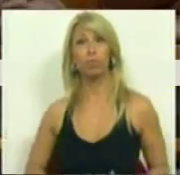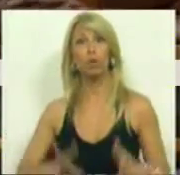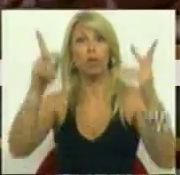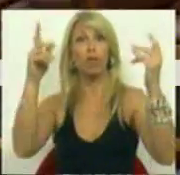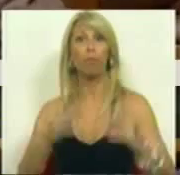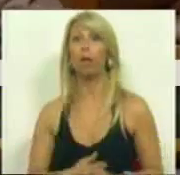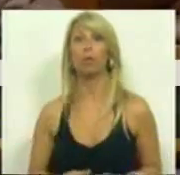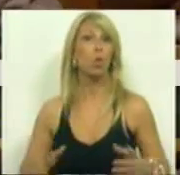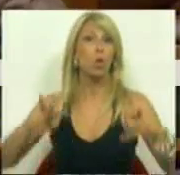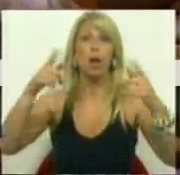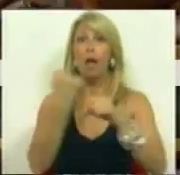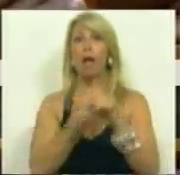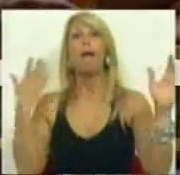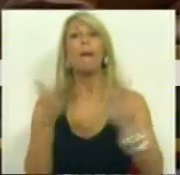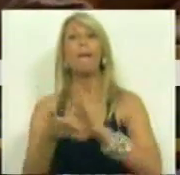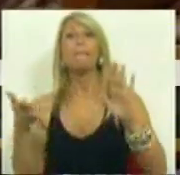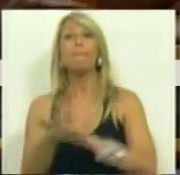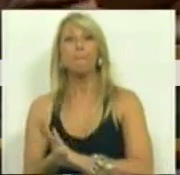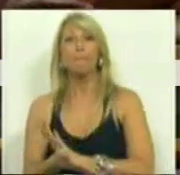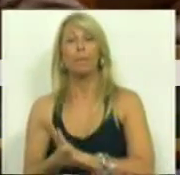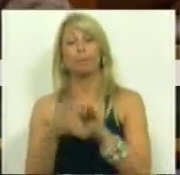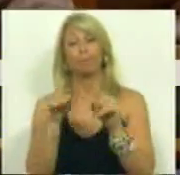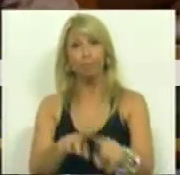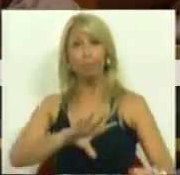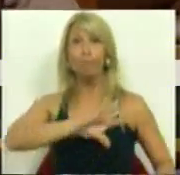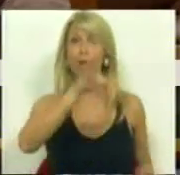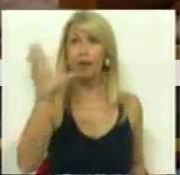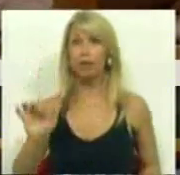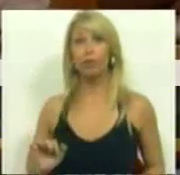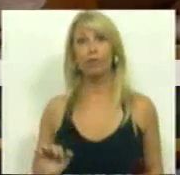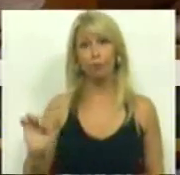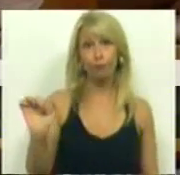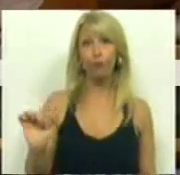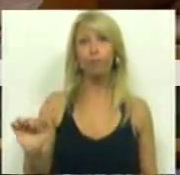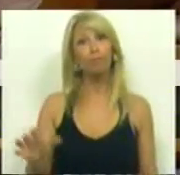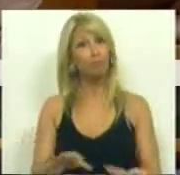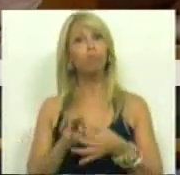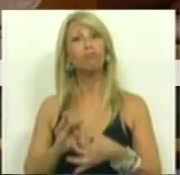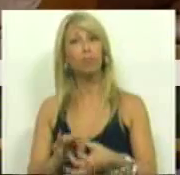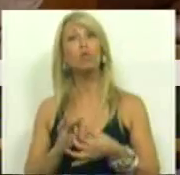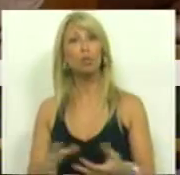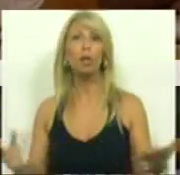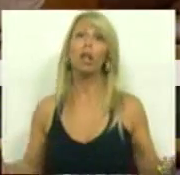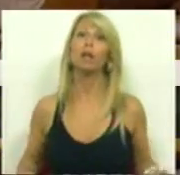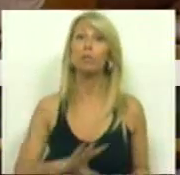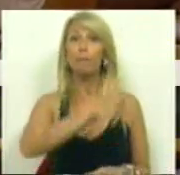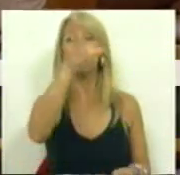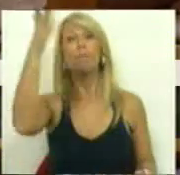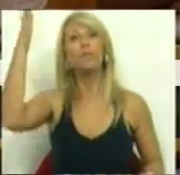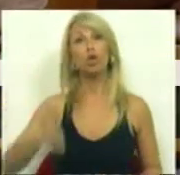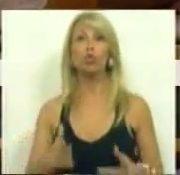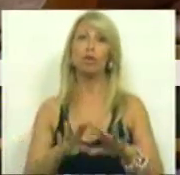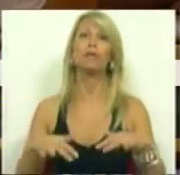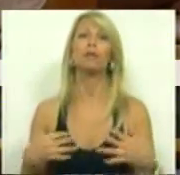para o crescimento, para o emprego, para que os seus países sejam países solidários, sejam países de justiça